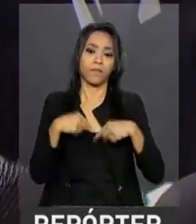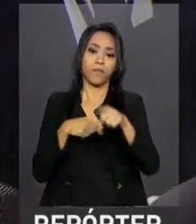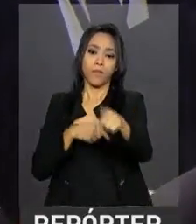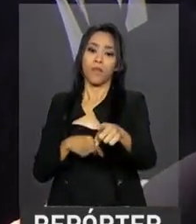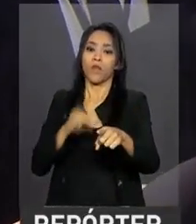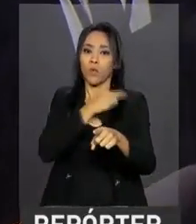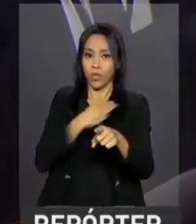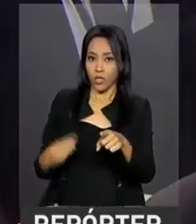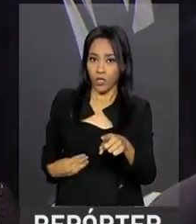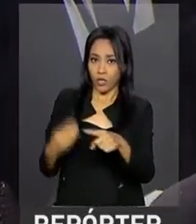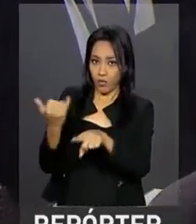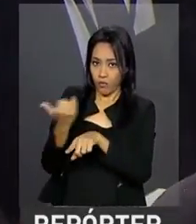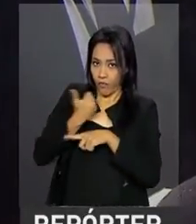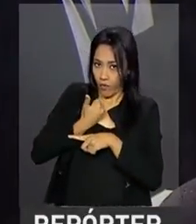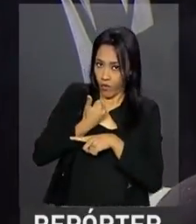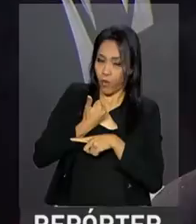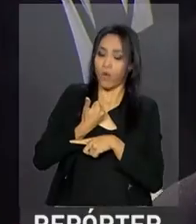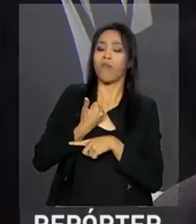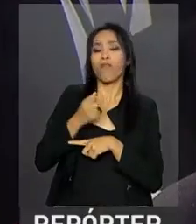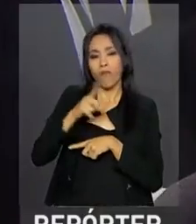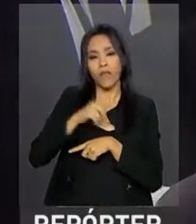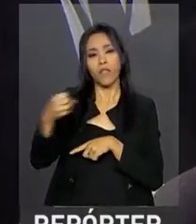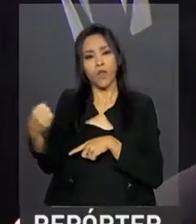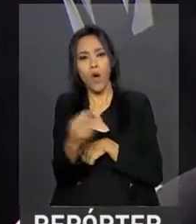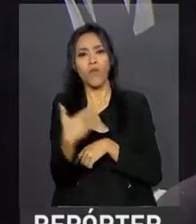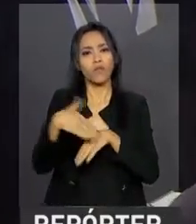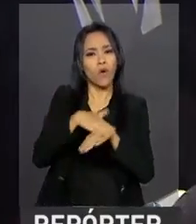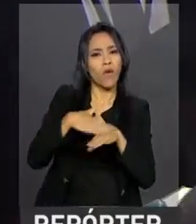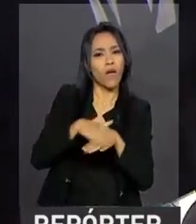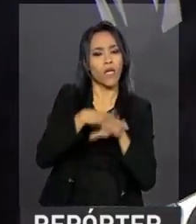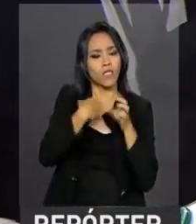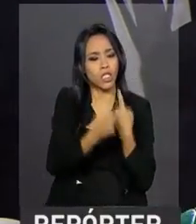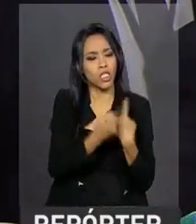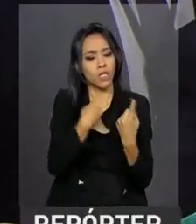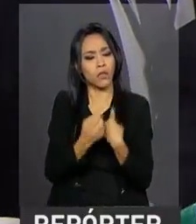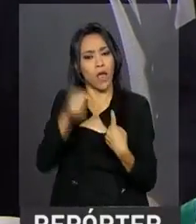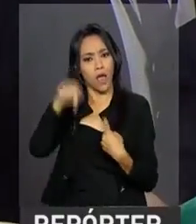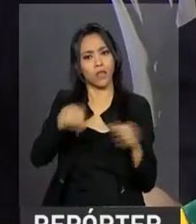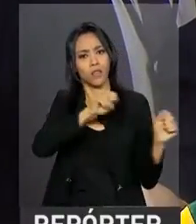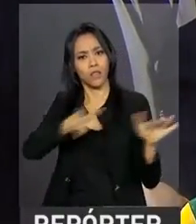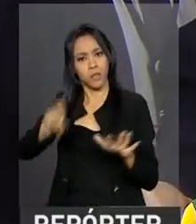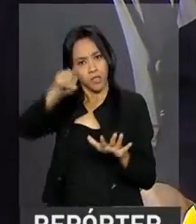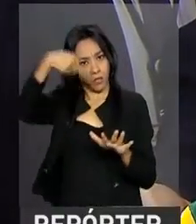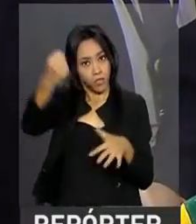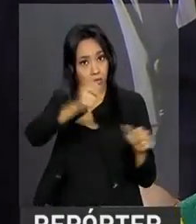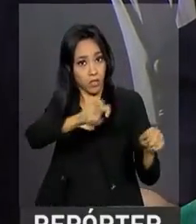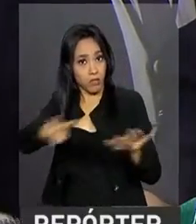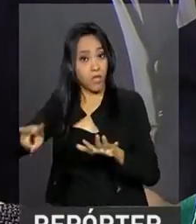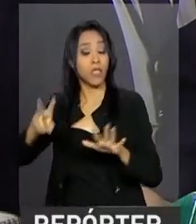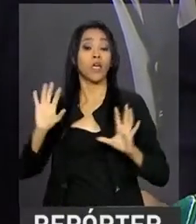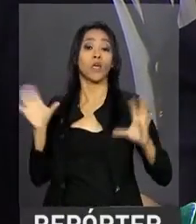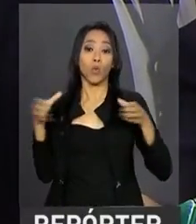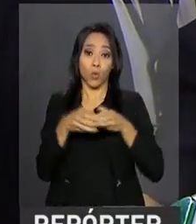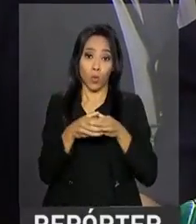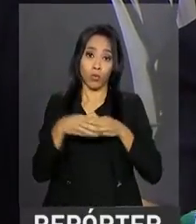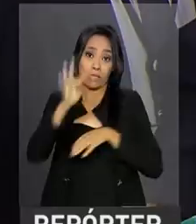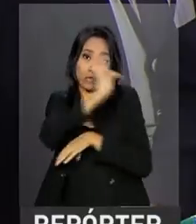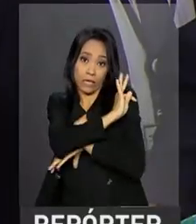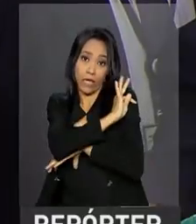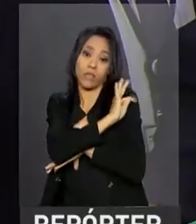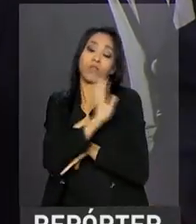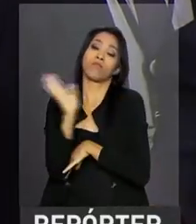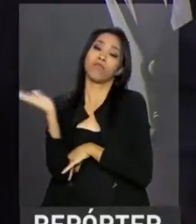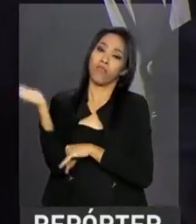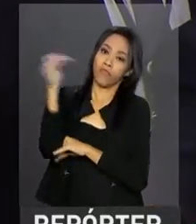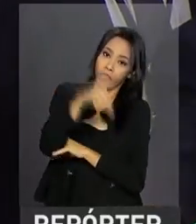de me dizer que terá novas conversações agora, durante essa semana e semana que vem. Técnicos virão para cá para fazer